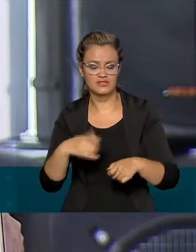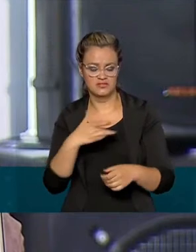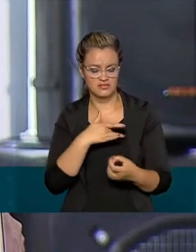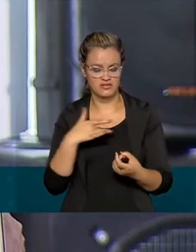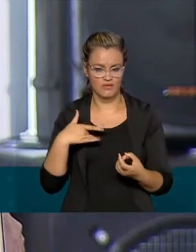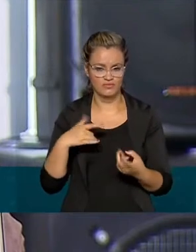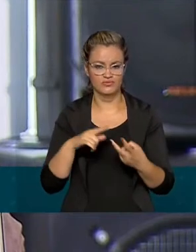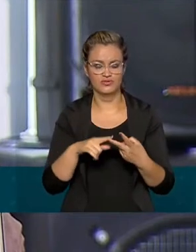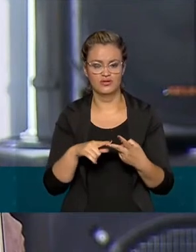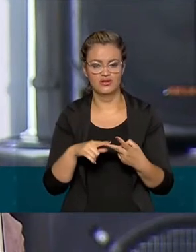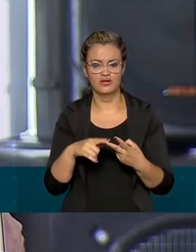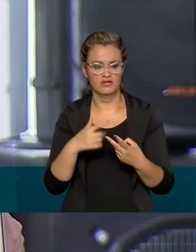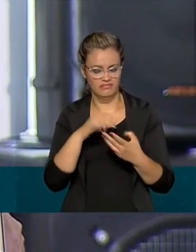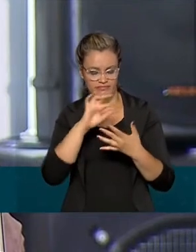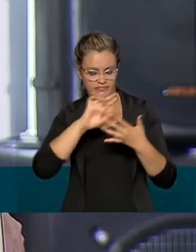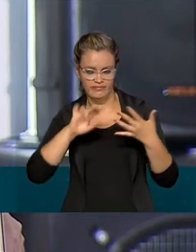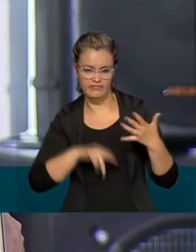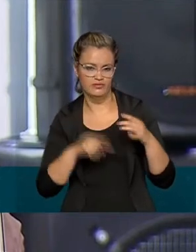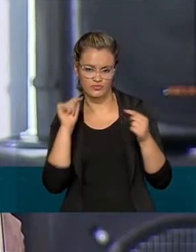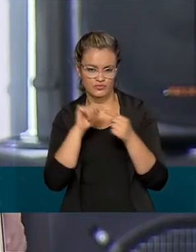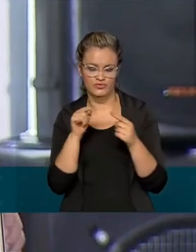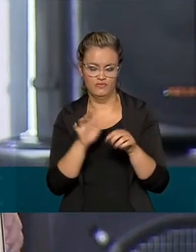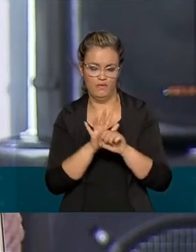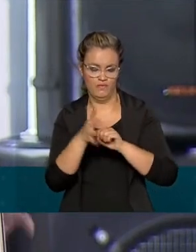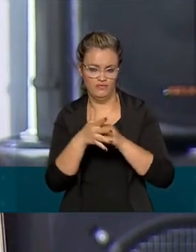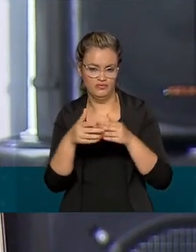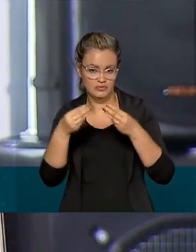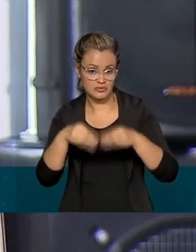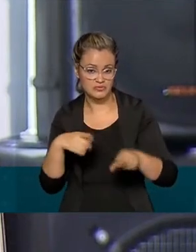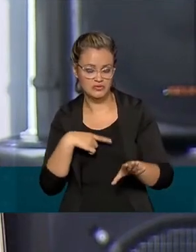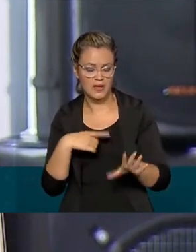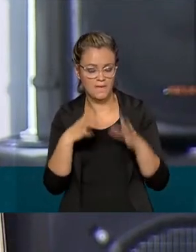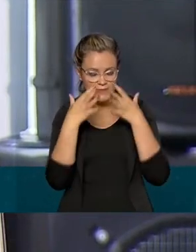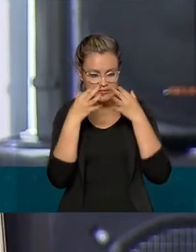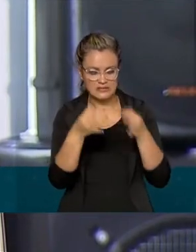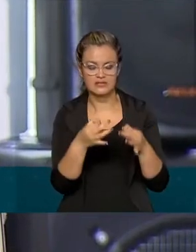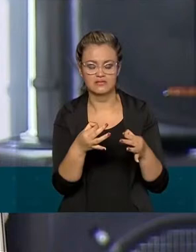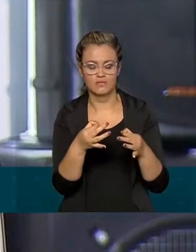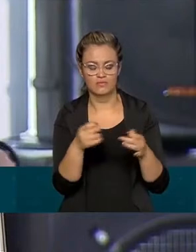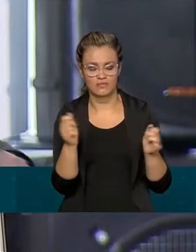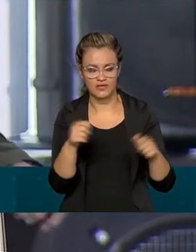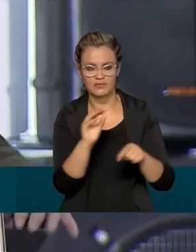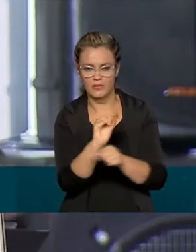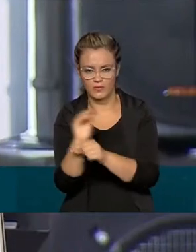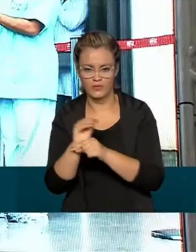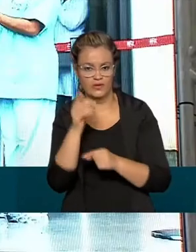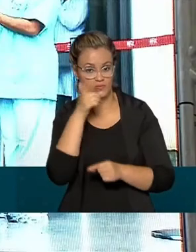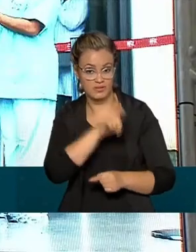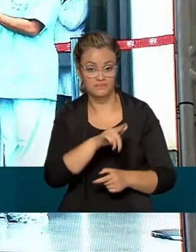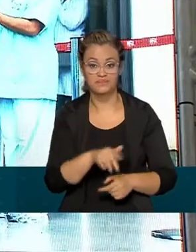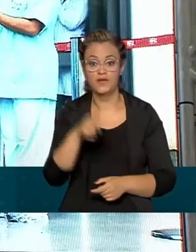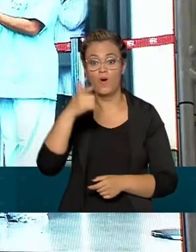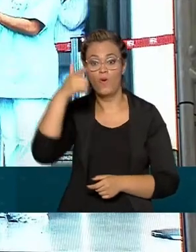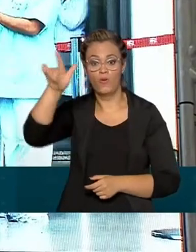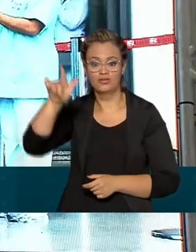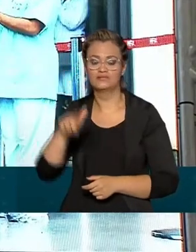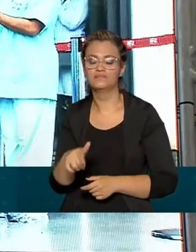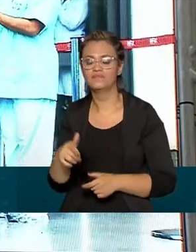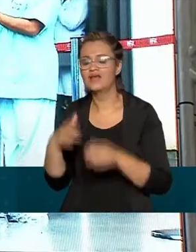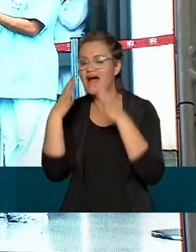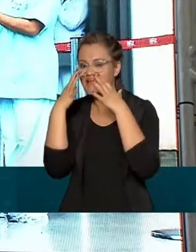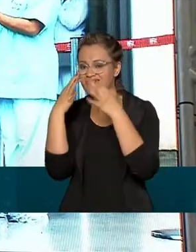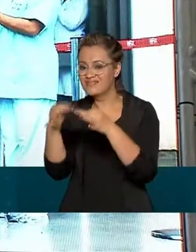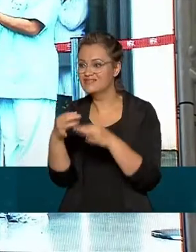saúde face aos efeitos da pandemia. Uma atenção redobrada foi destinada